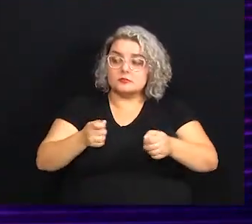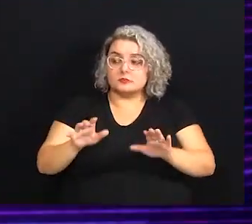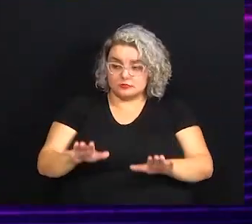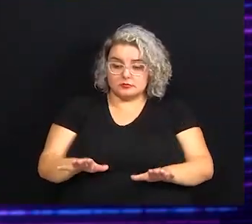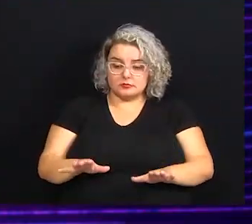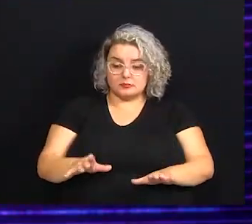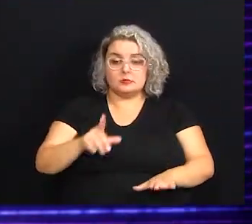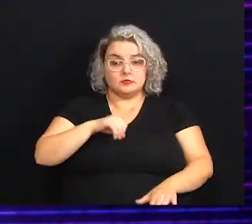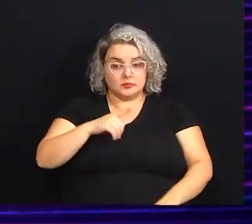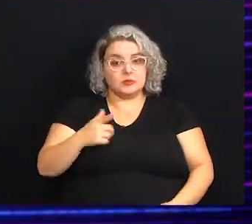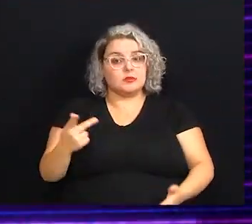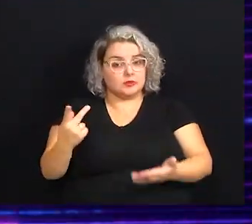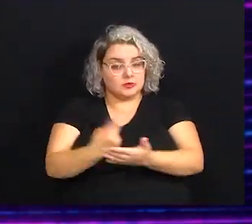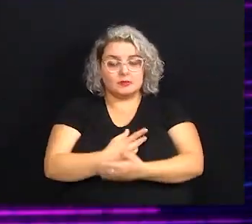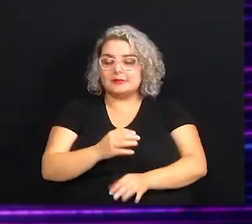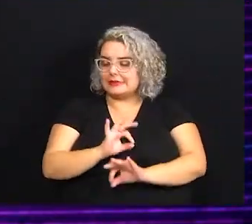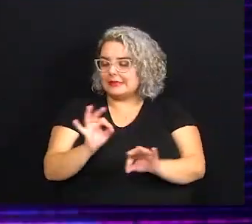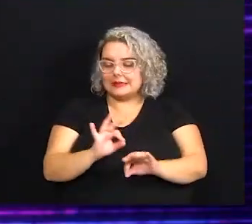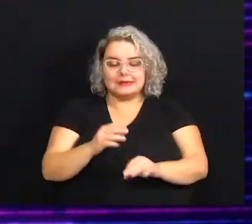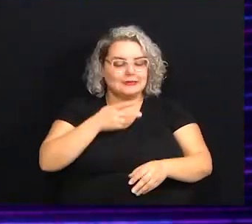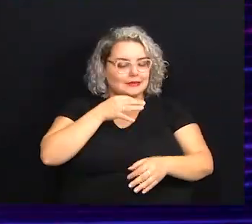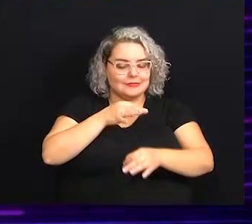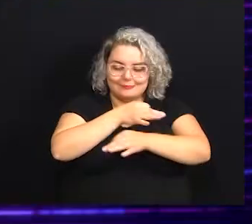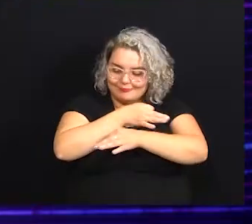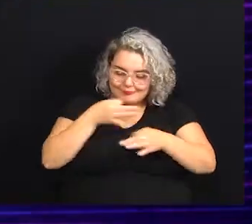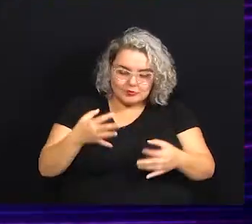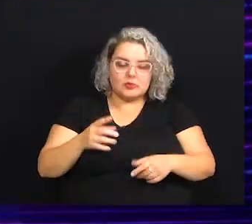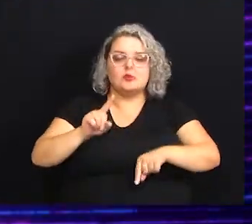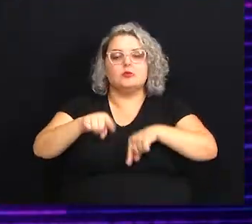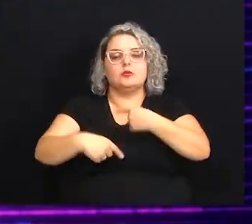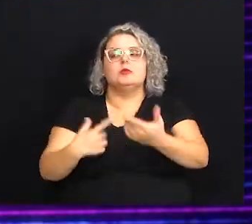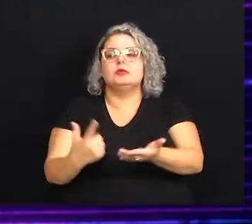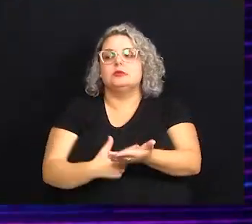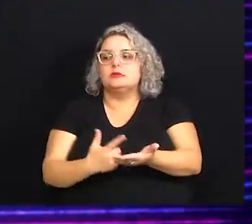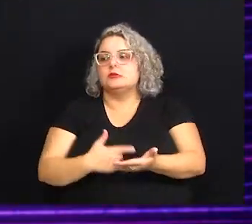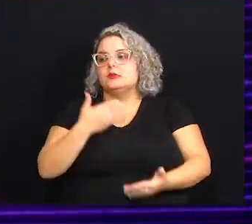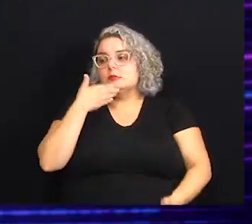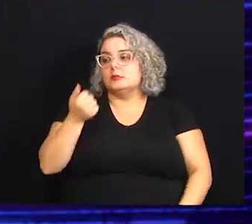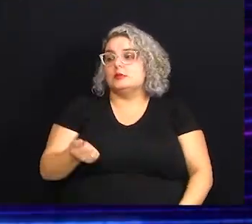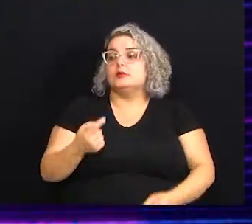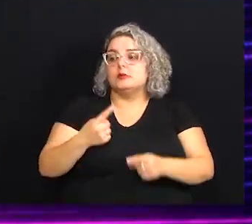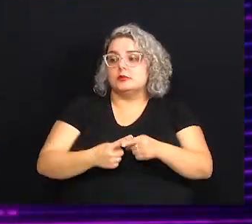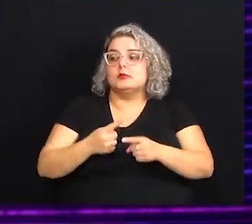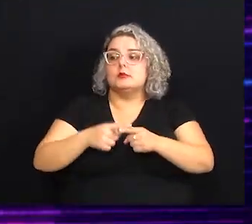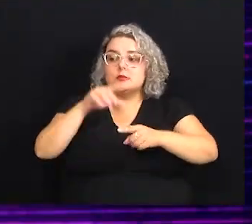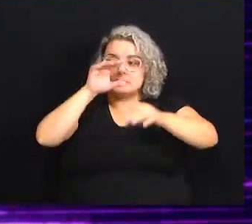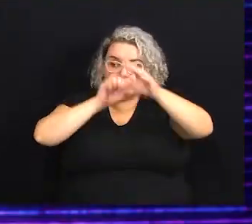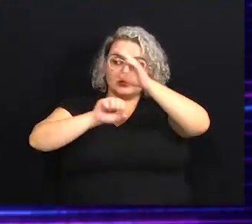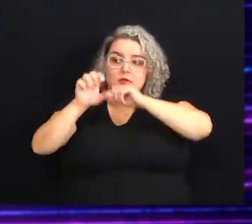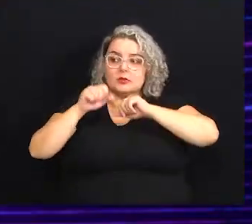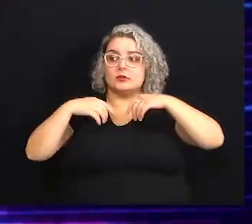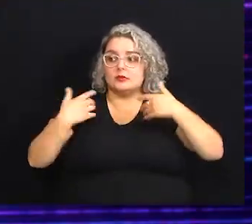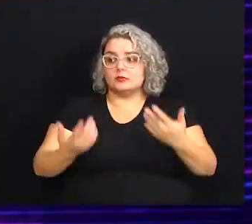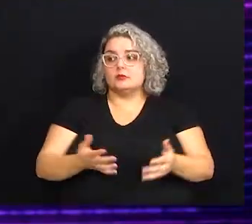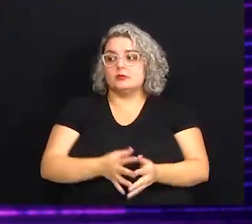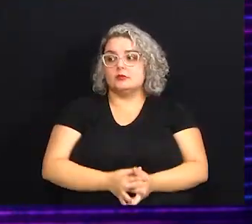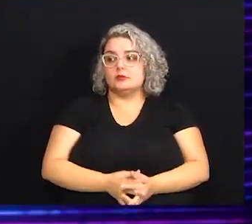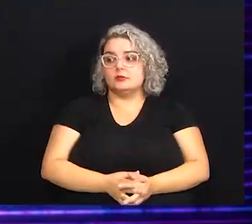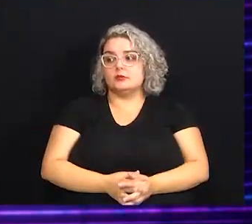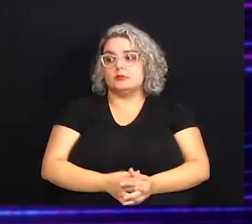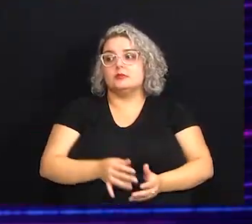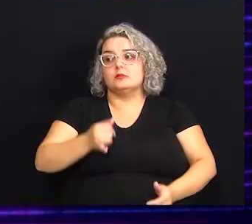não, vai ter erro, nada é perfeito, a gente vai melhorando, o próximo livro sai melhor, porque é uma aprendizagem.